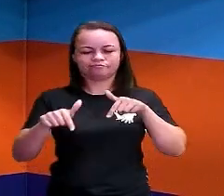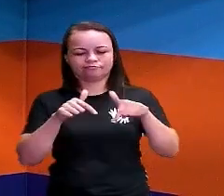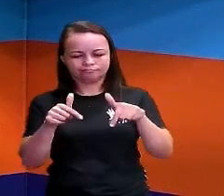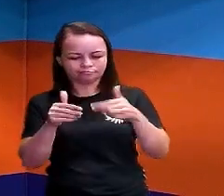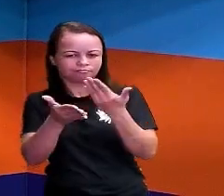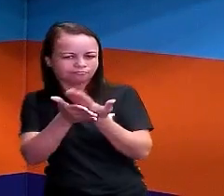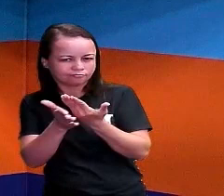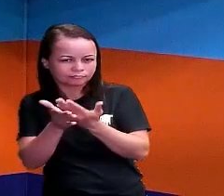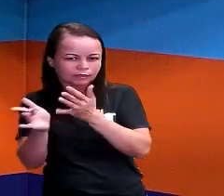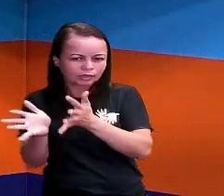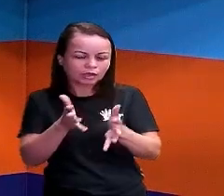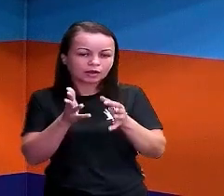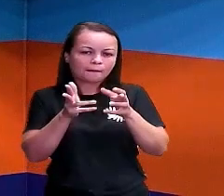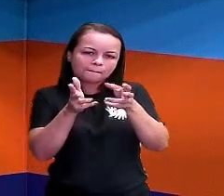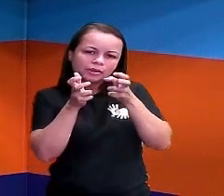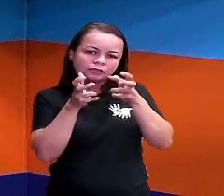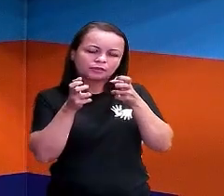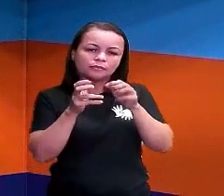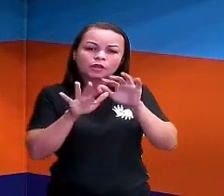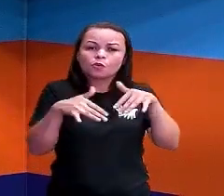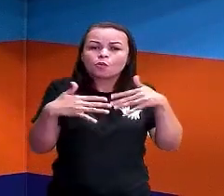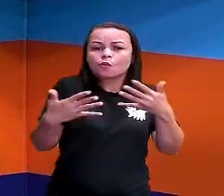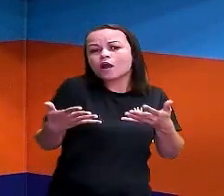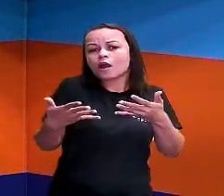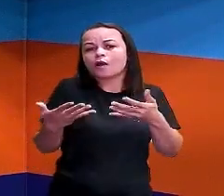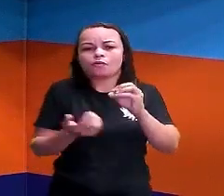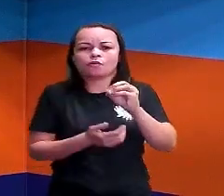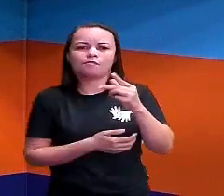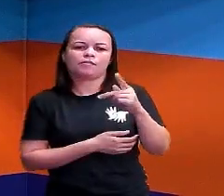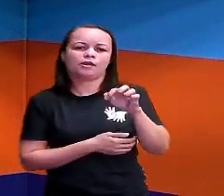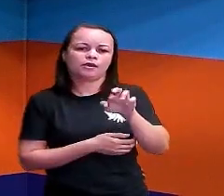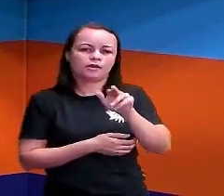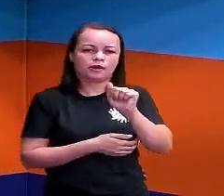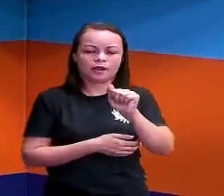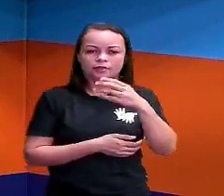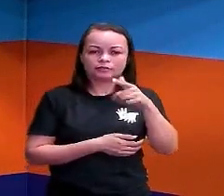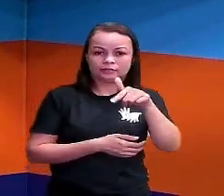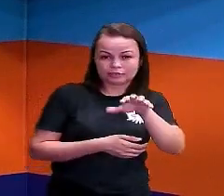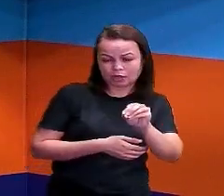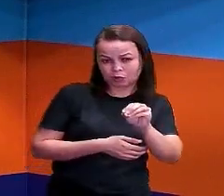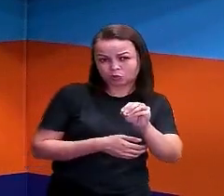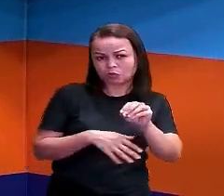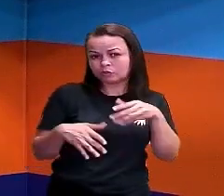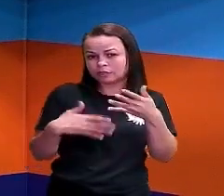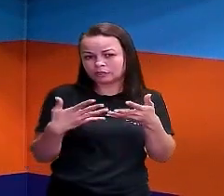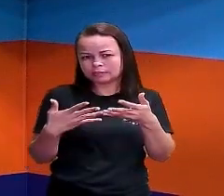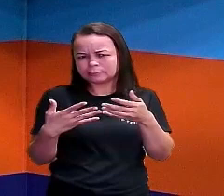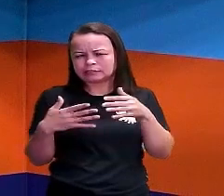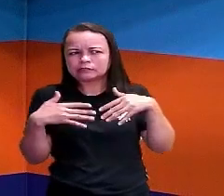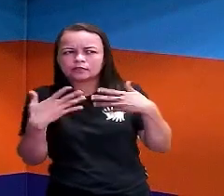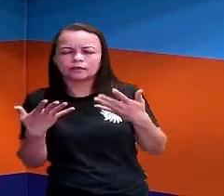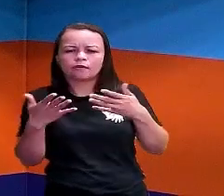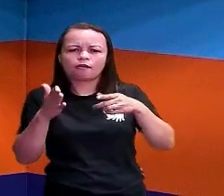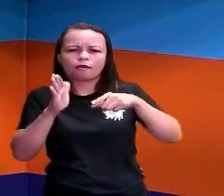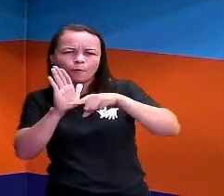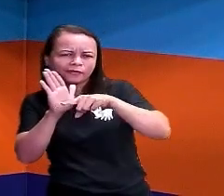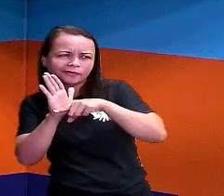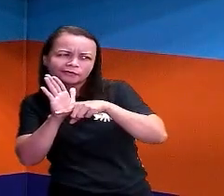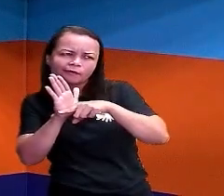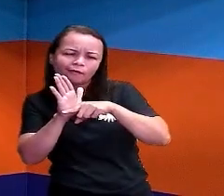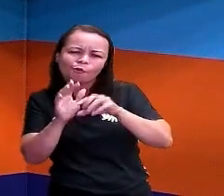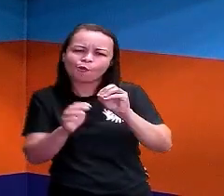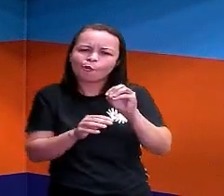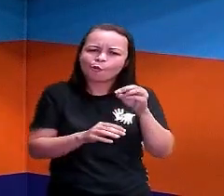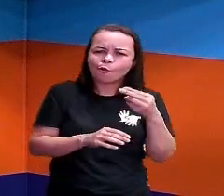possa perceber que operação a gente vai utilizar aí. Será que é só de subtração? Será que é só de adição? Ou eu vou